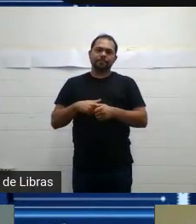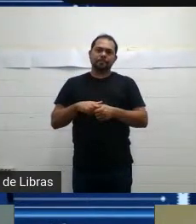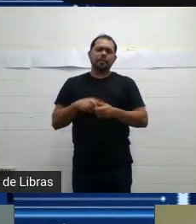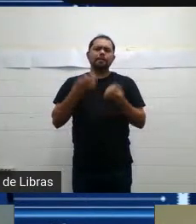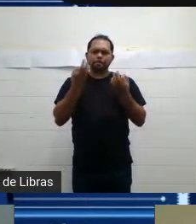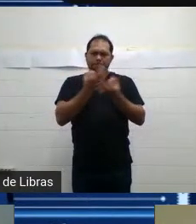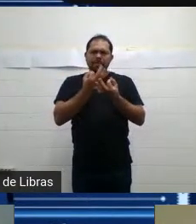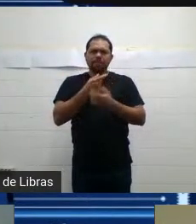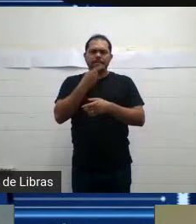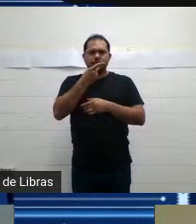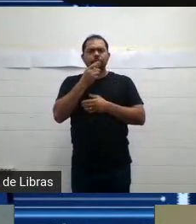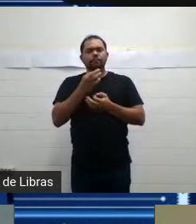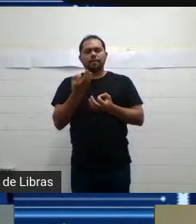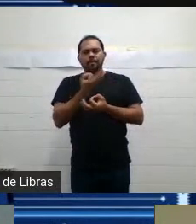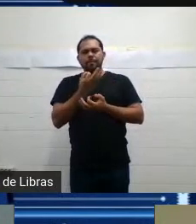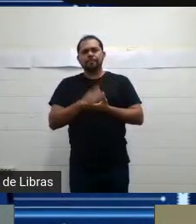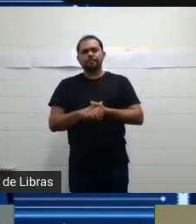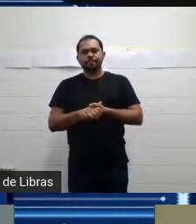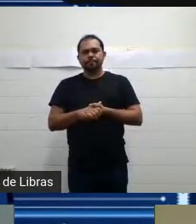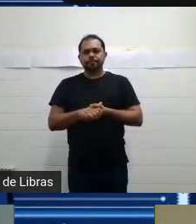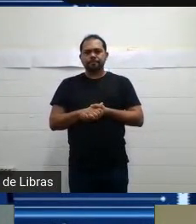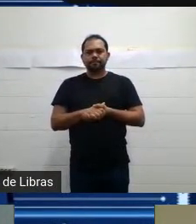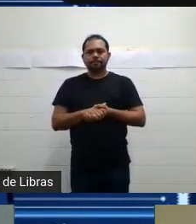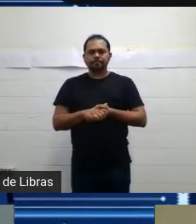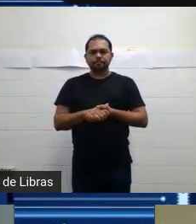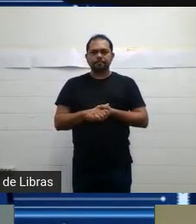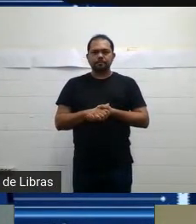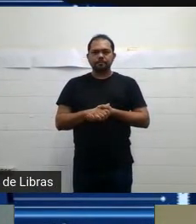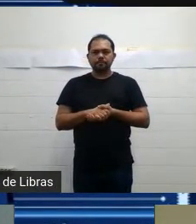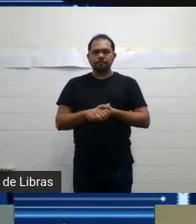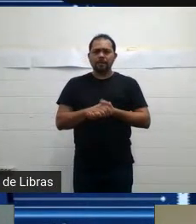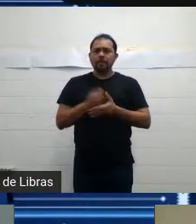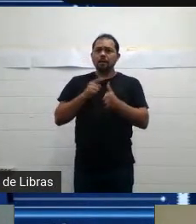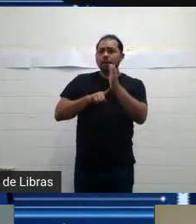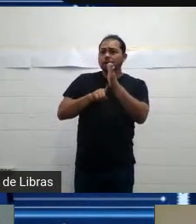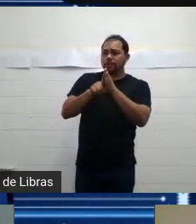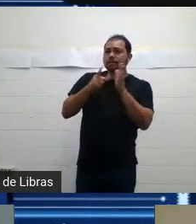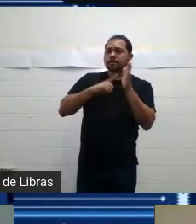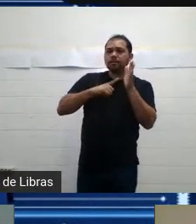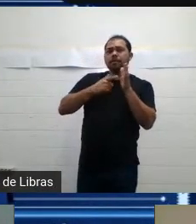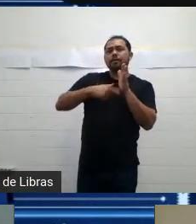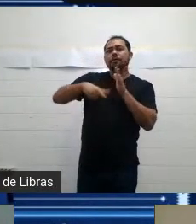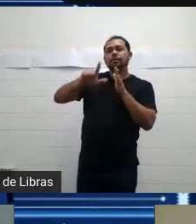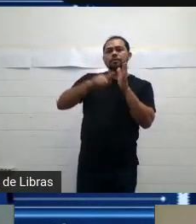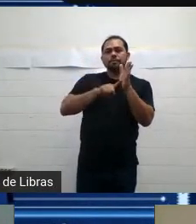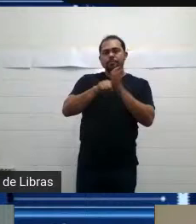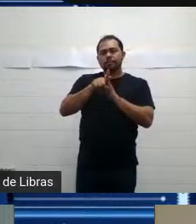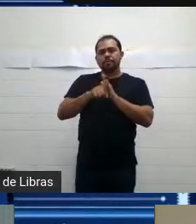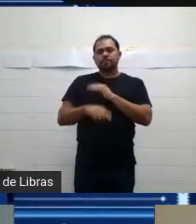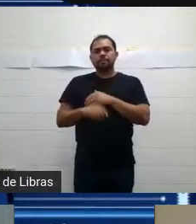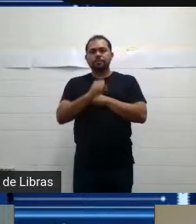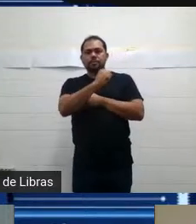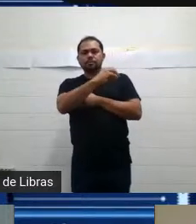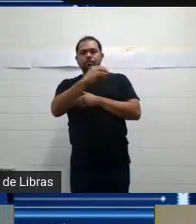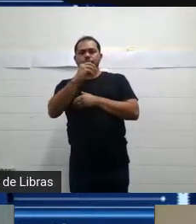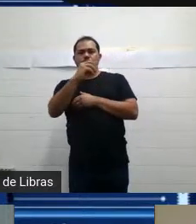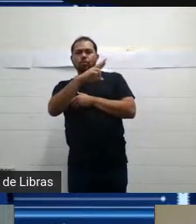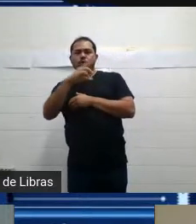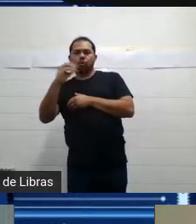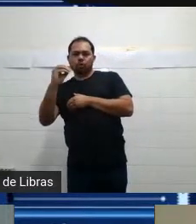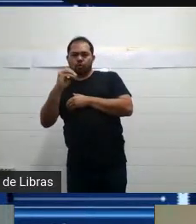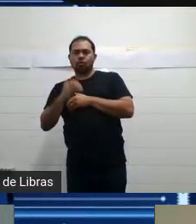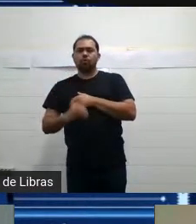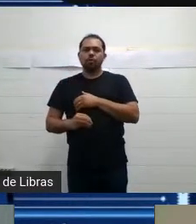Perfeito, perfeito. Muito bom. Tem mais uma pergunta aqui também da Socorro Lima, para agora para a Ieda, que